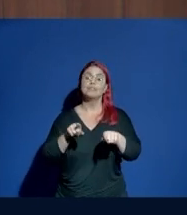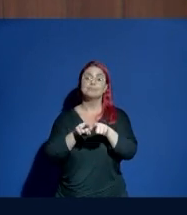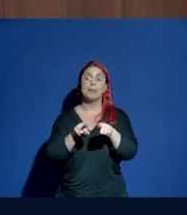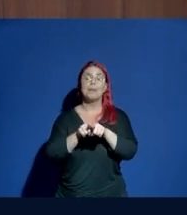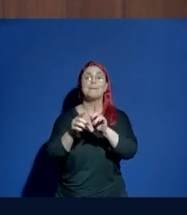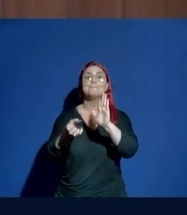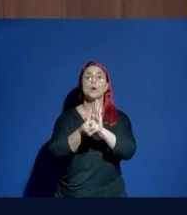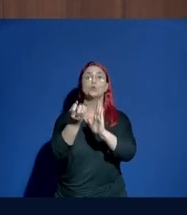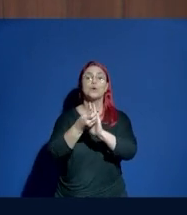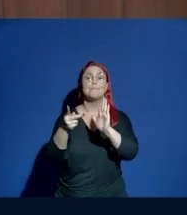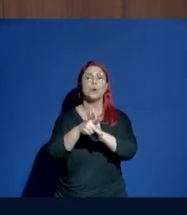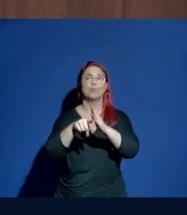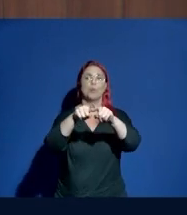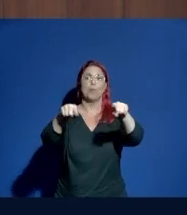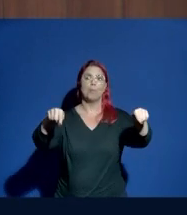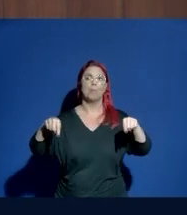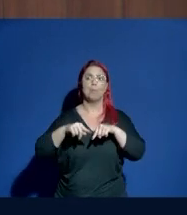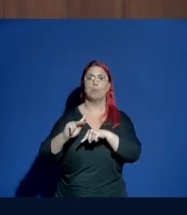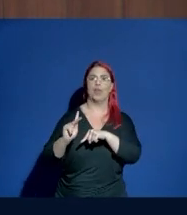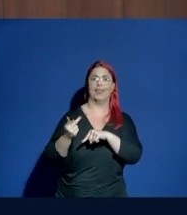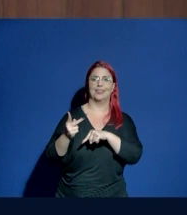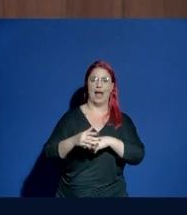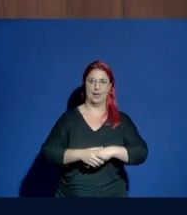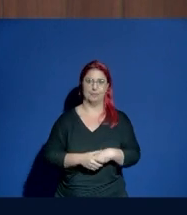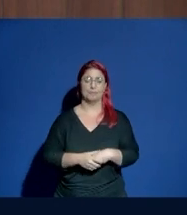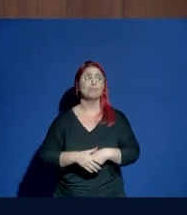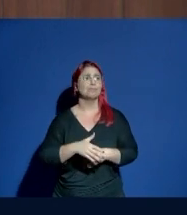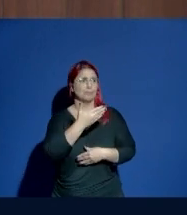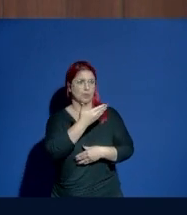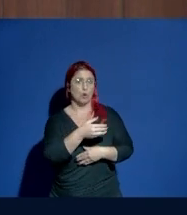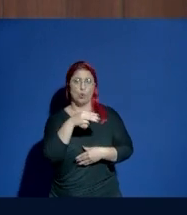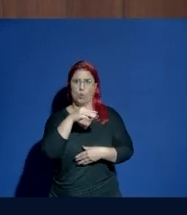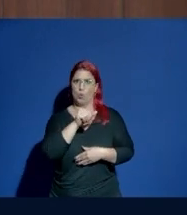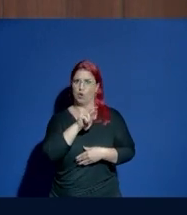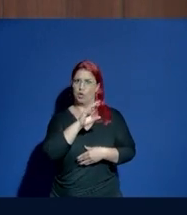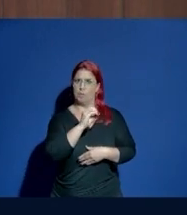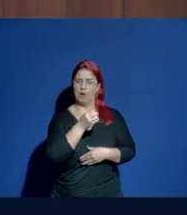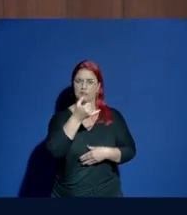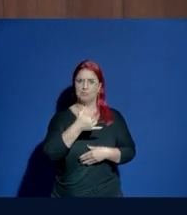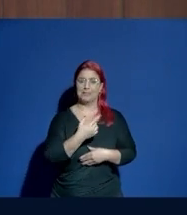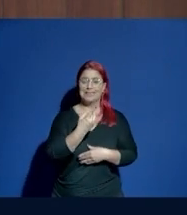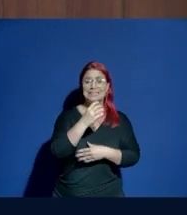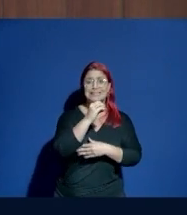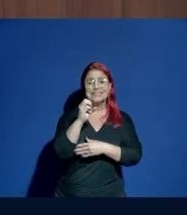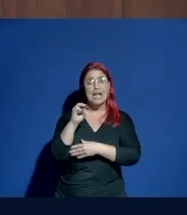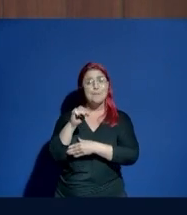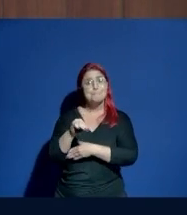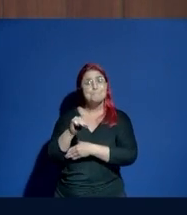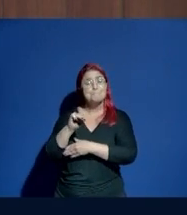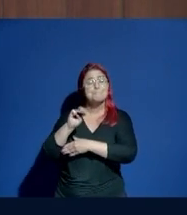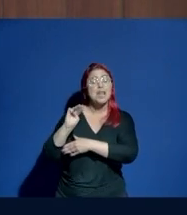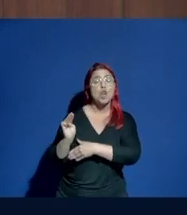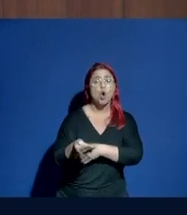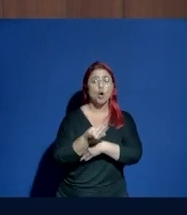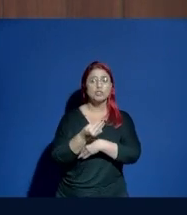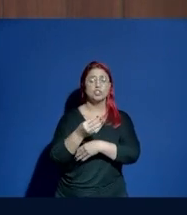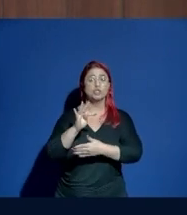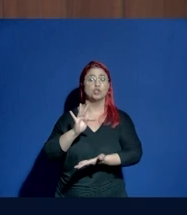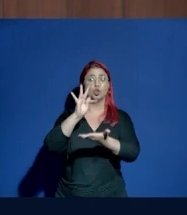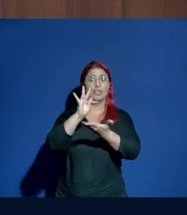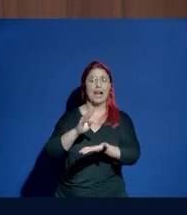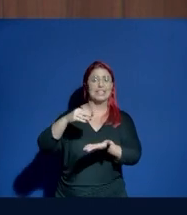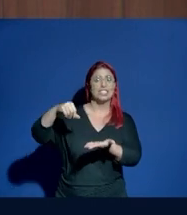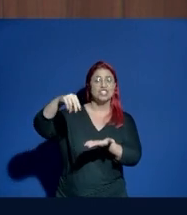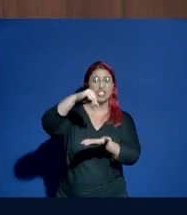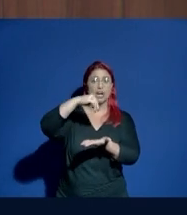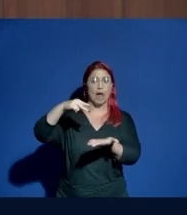hectare o que o Mauro coloca aqui é o negócio doido 100 milhões de toneladas de grão Tá certo eu tô com